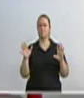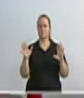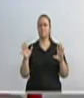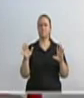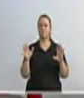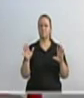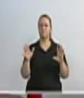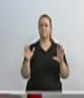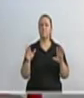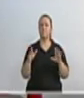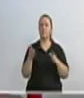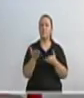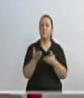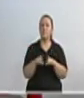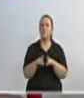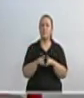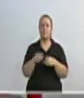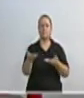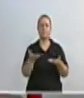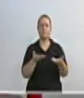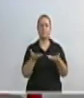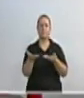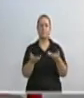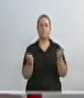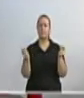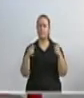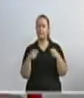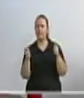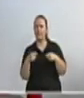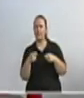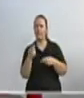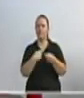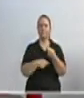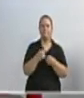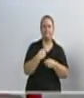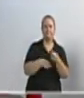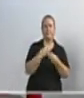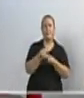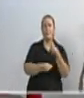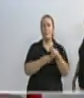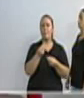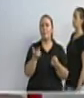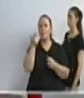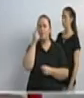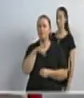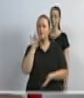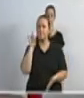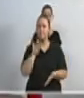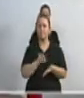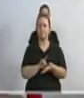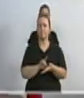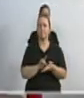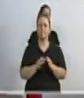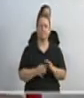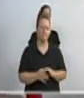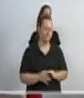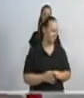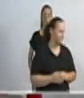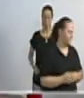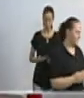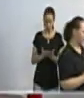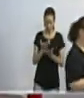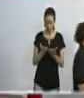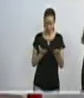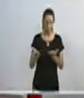e nós estamos tratando das possibilidades administrativas de que nós possamos, inclusive, abrir uma licitação, um